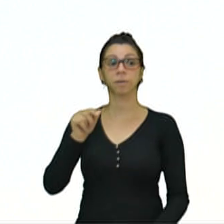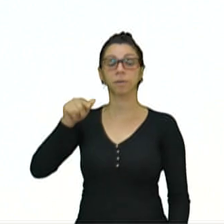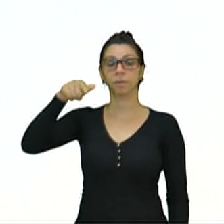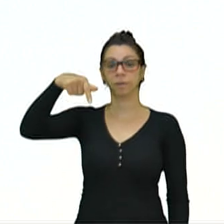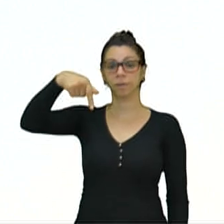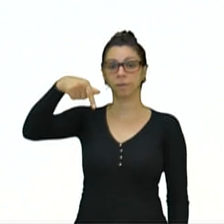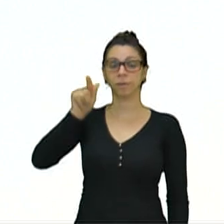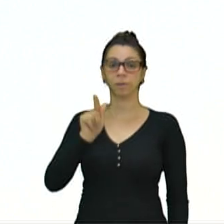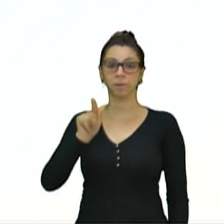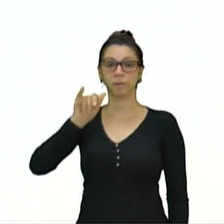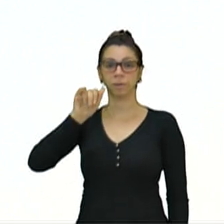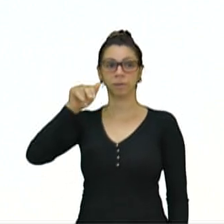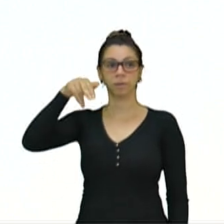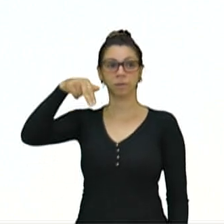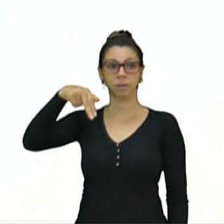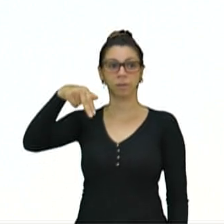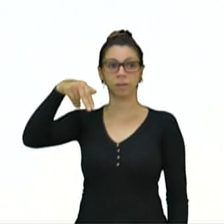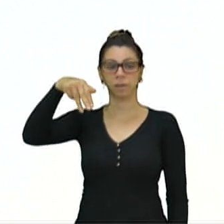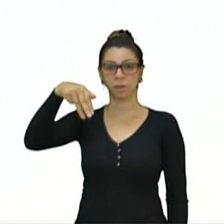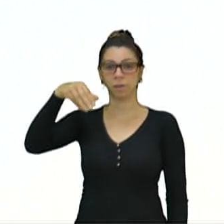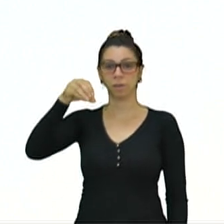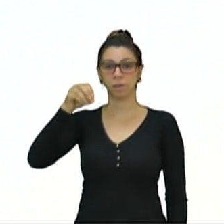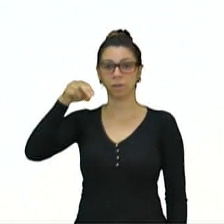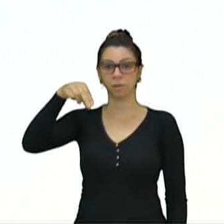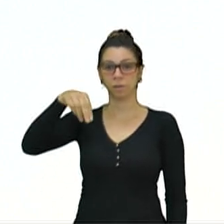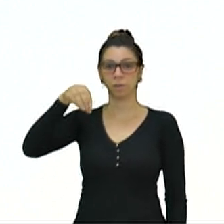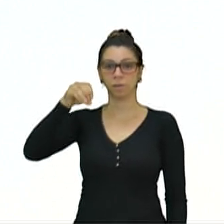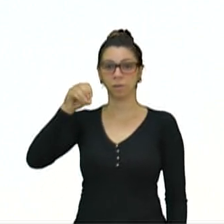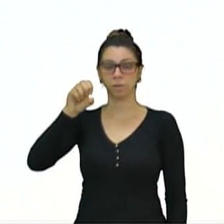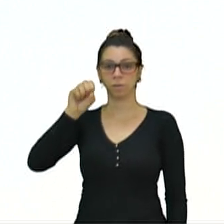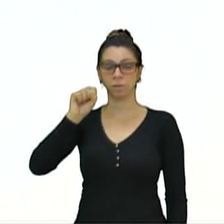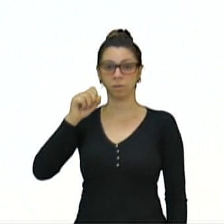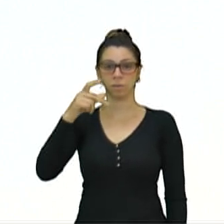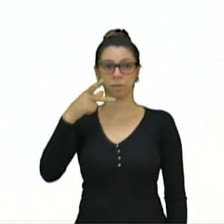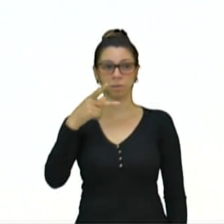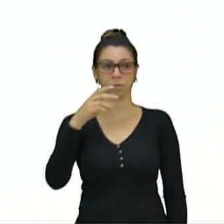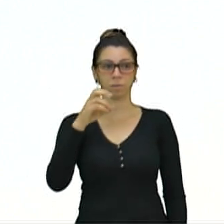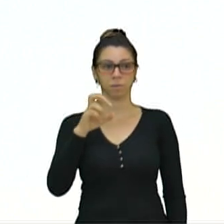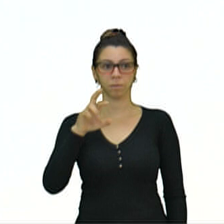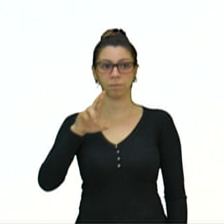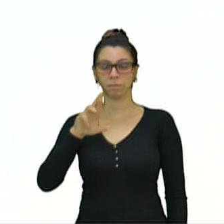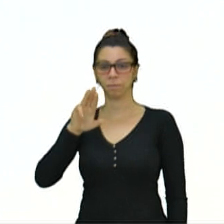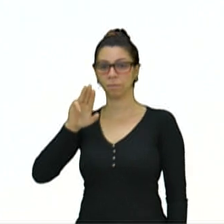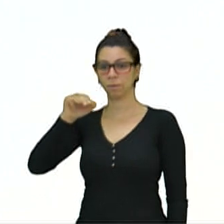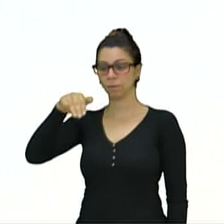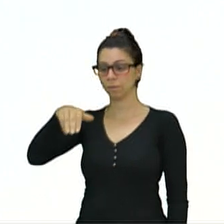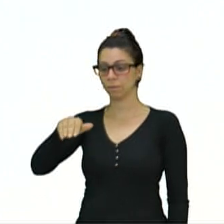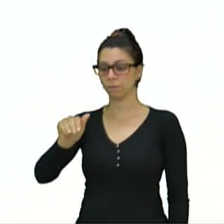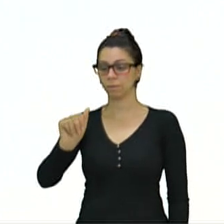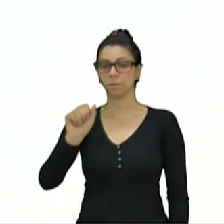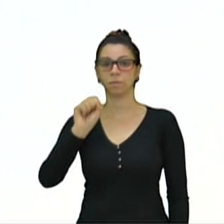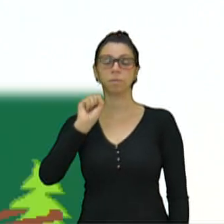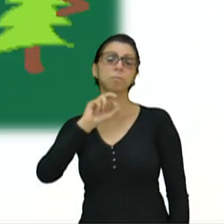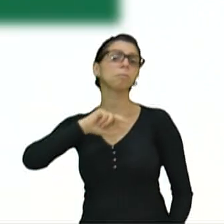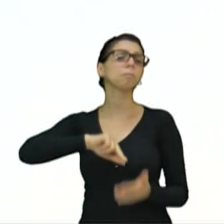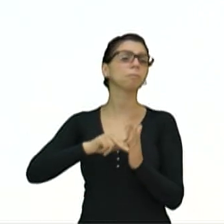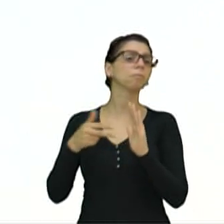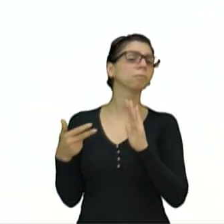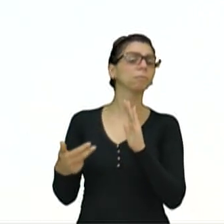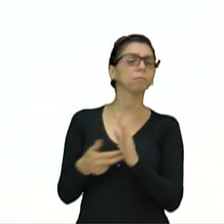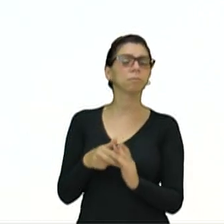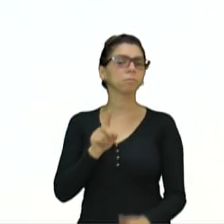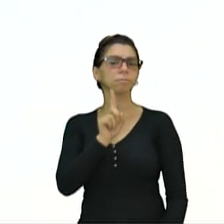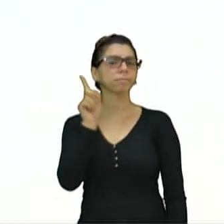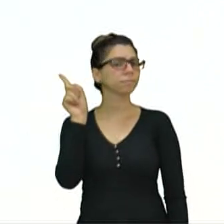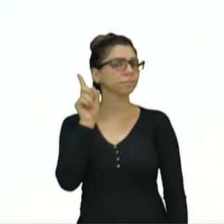Então, a gente já falou de pteridófita e de briófita, agora a gente vai falar de outras plantas. Saber quem são as plantas desse